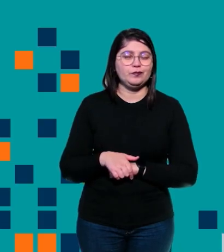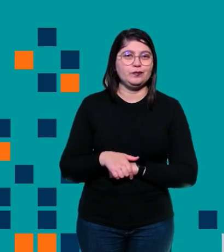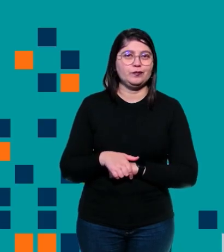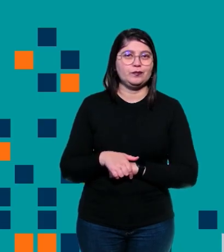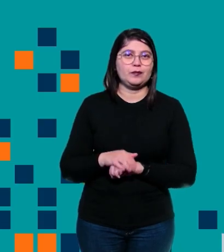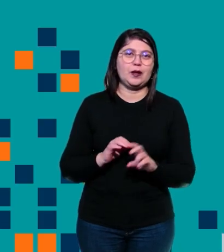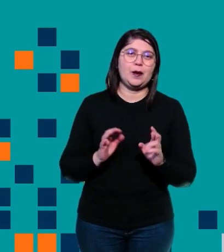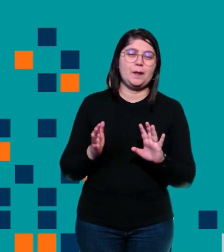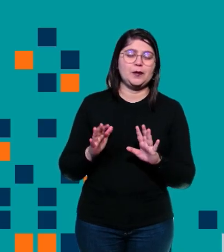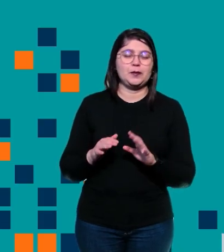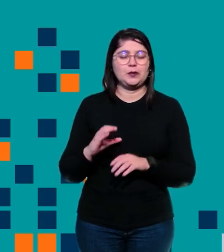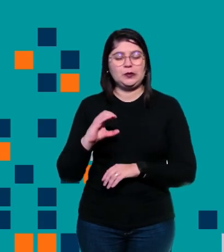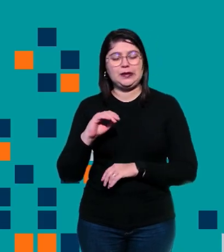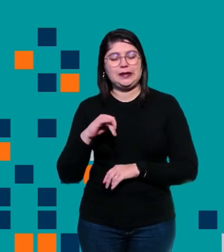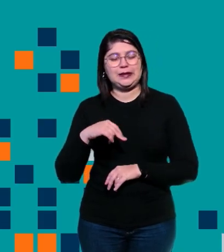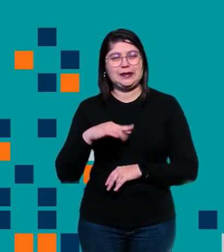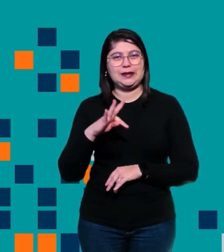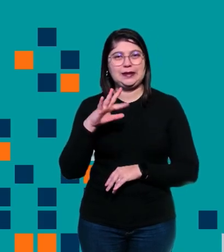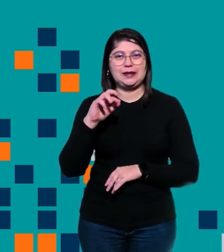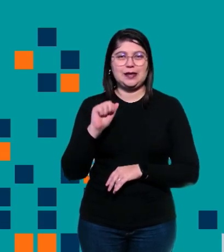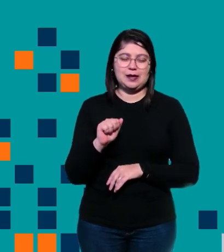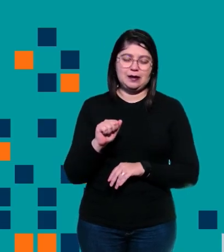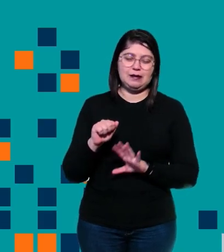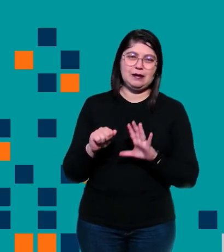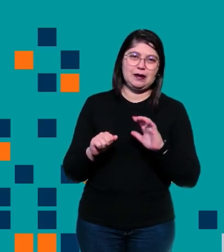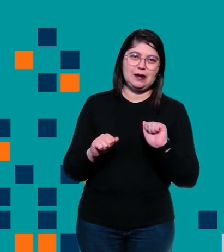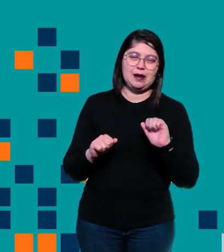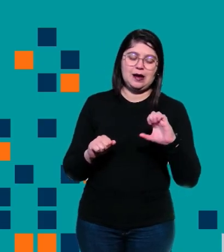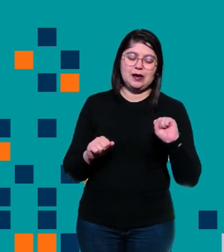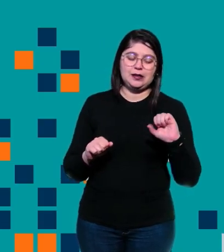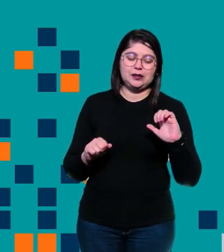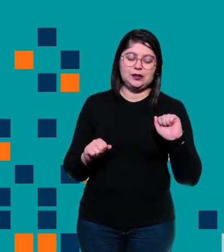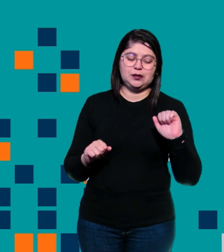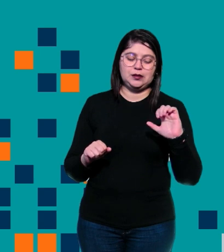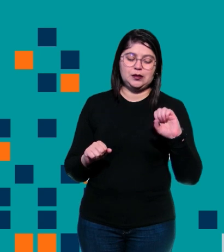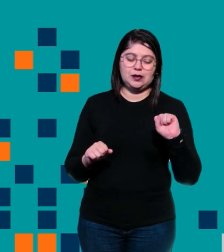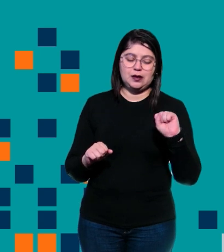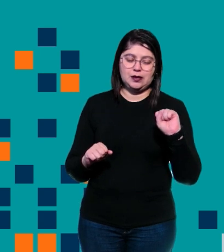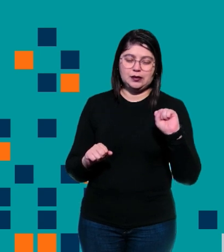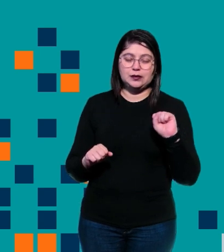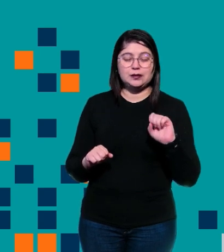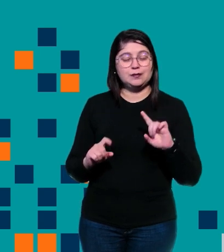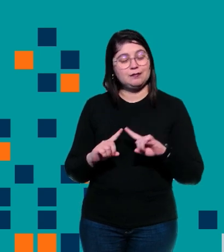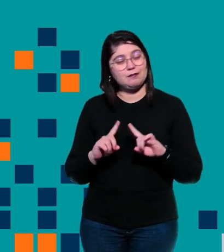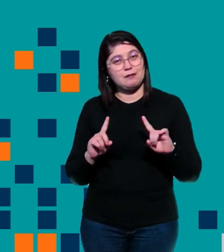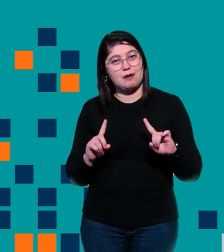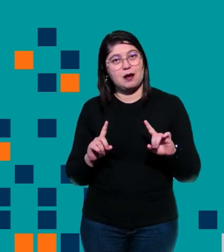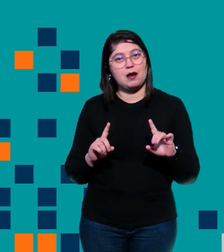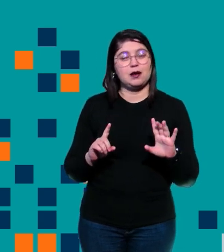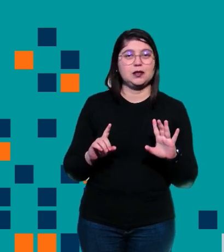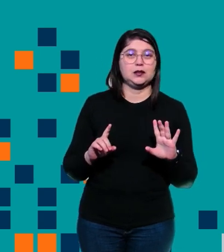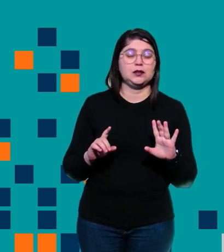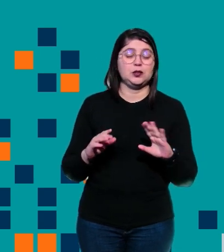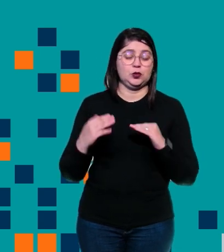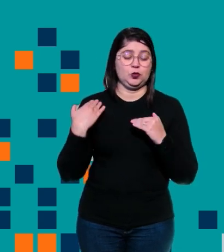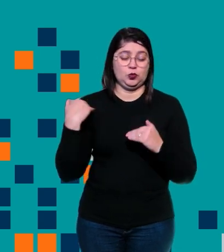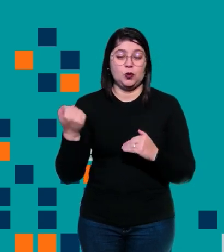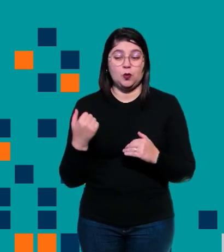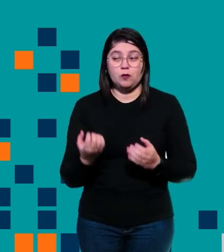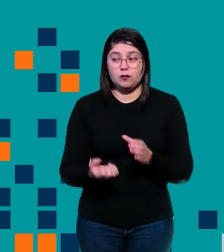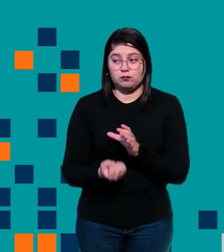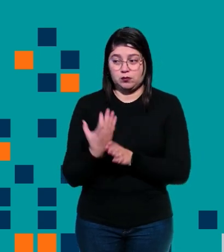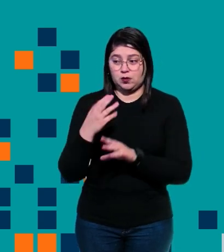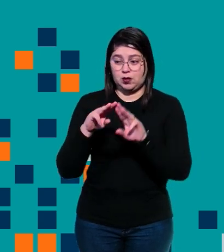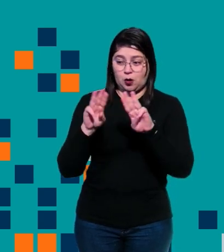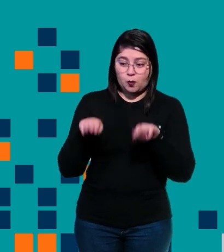entre Sintra e Cascais, e, enfim, chamou a gente para fazer um museu, assim,